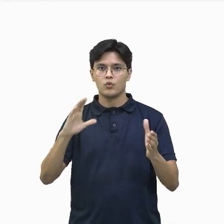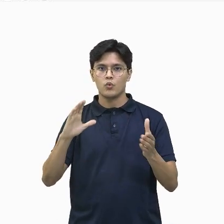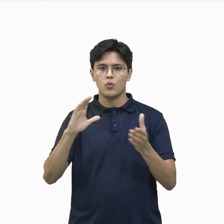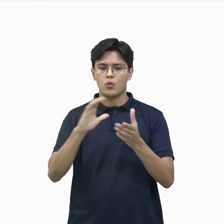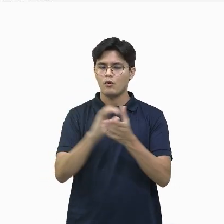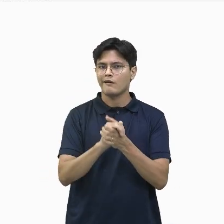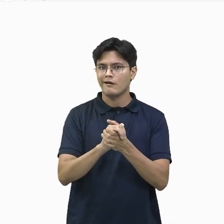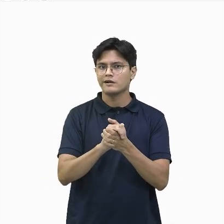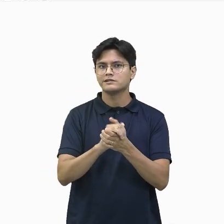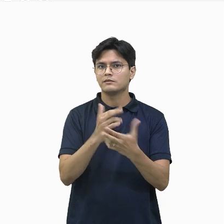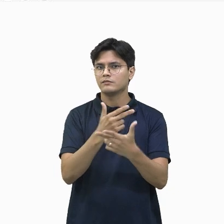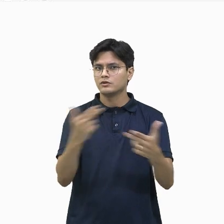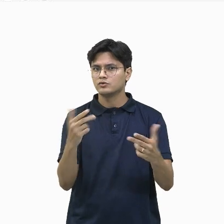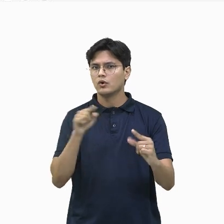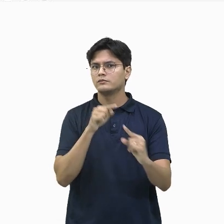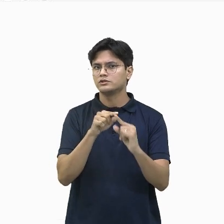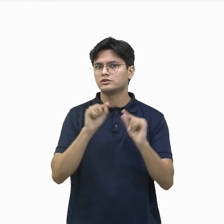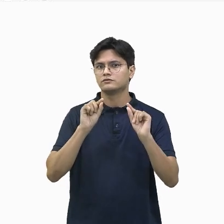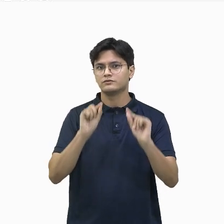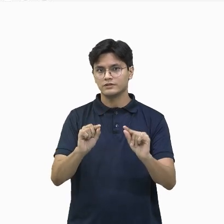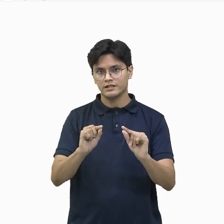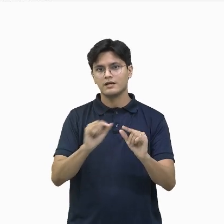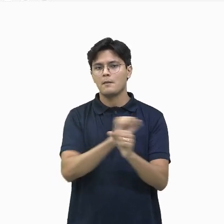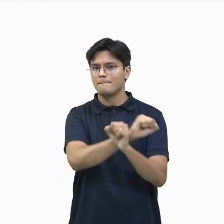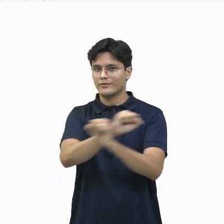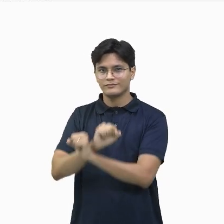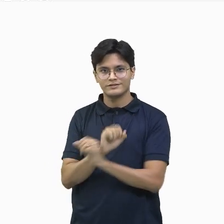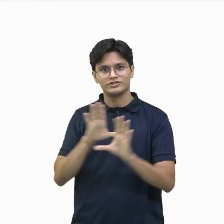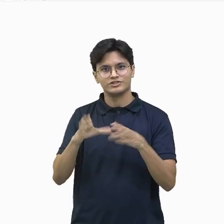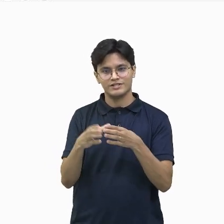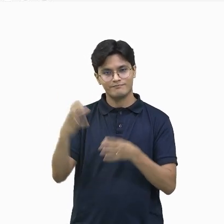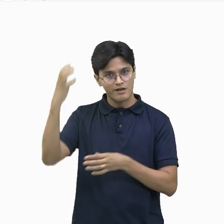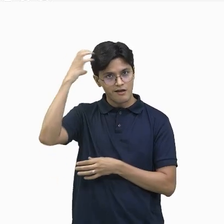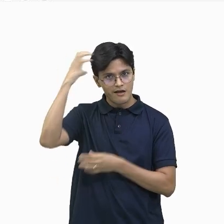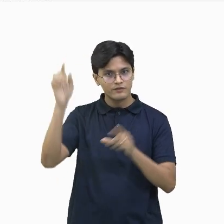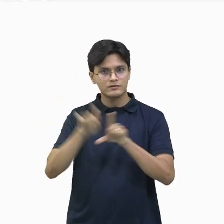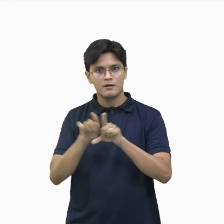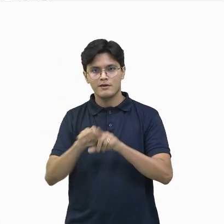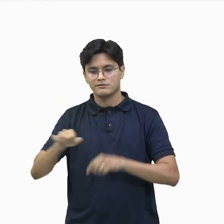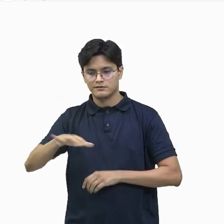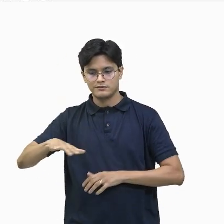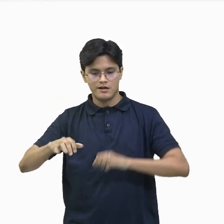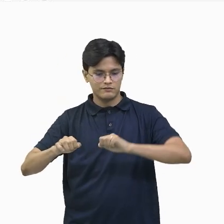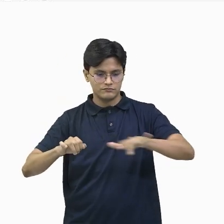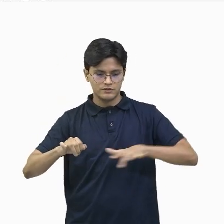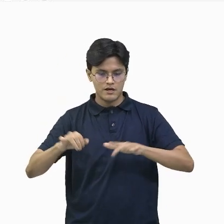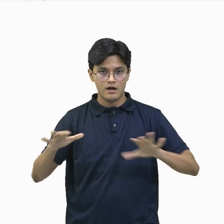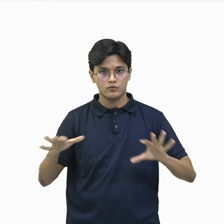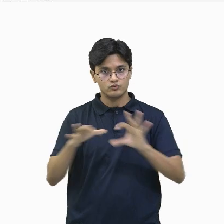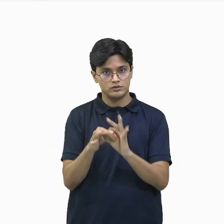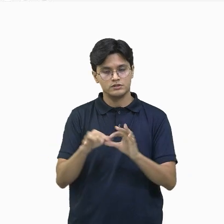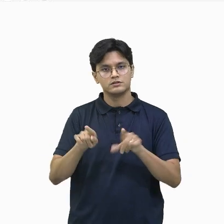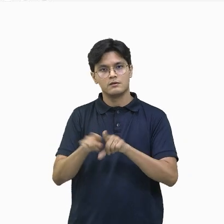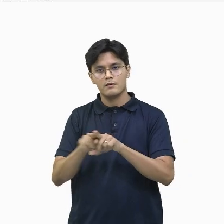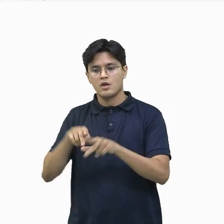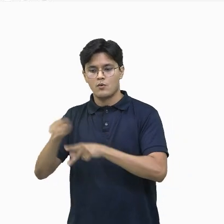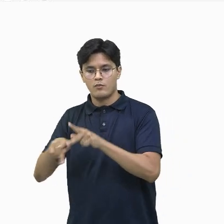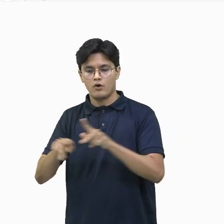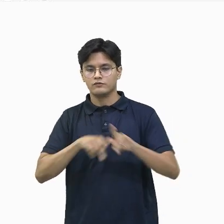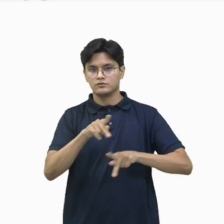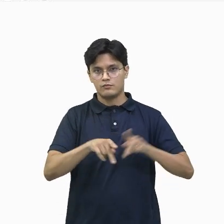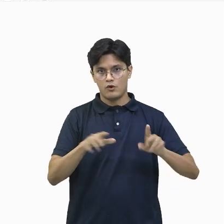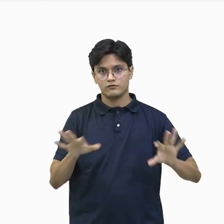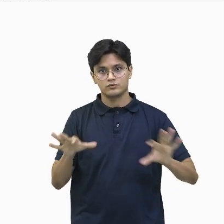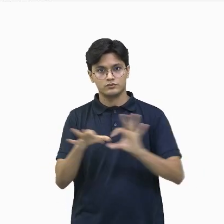para salvaguardar, de certa forma, reinos, para unir terras, para reunir também o quê? Povos, tá certo? Então,